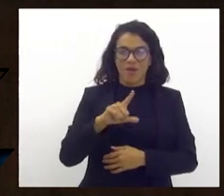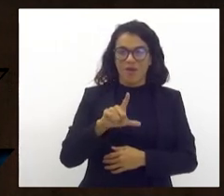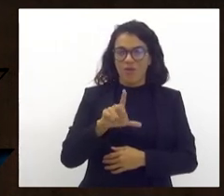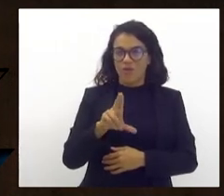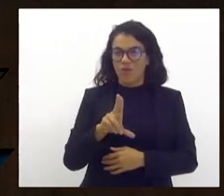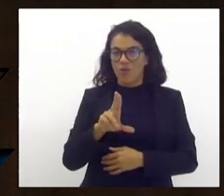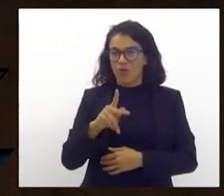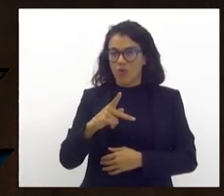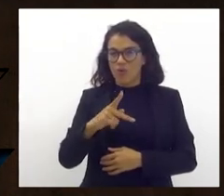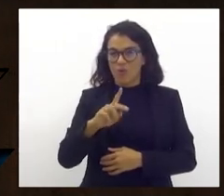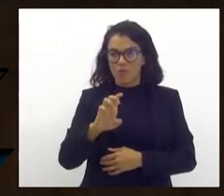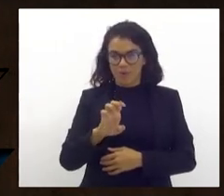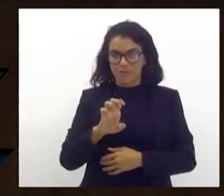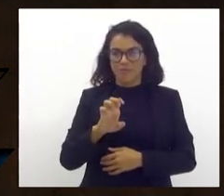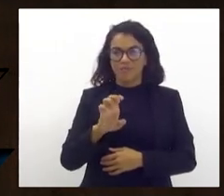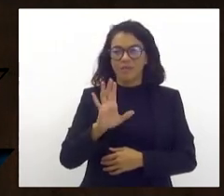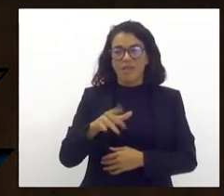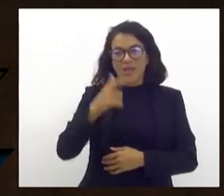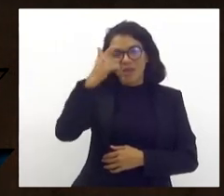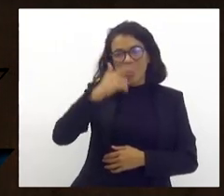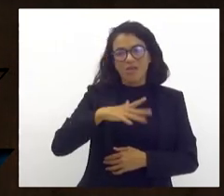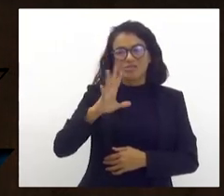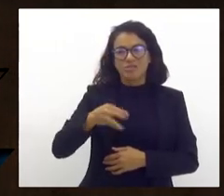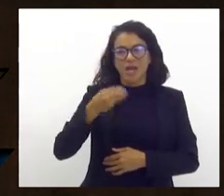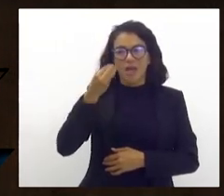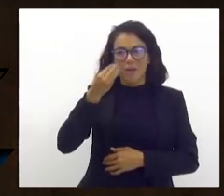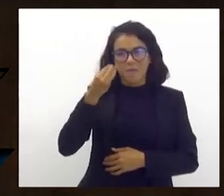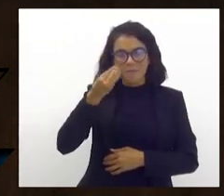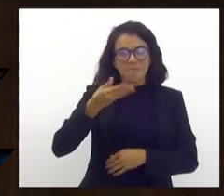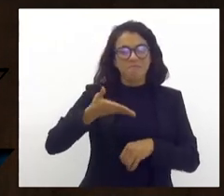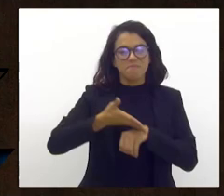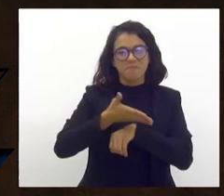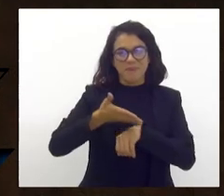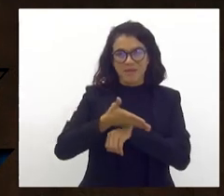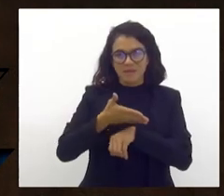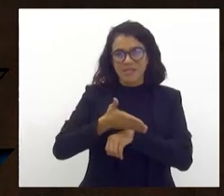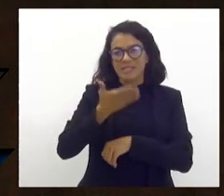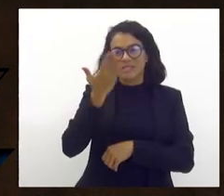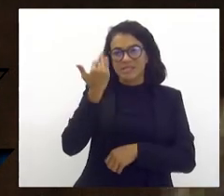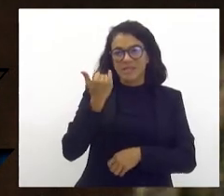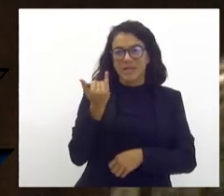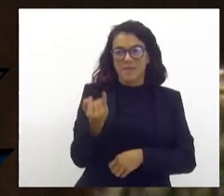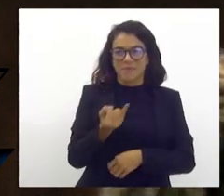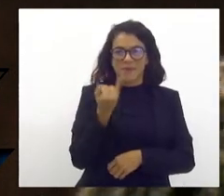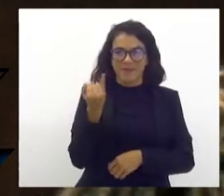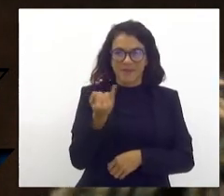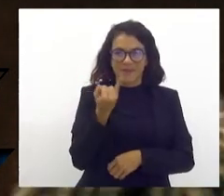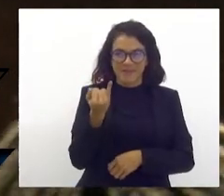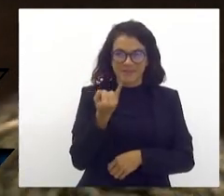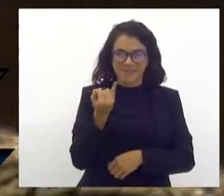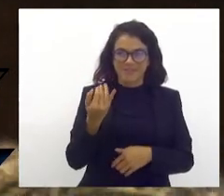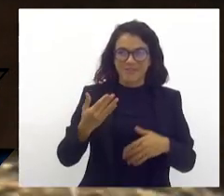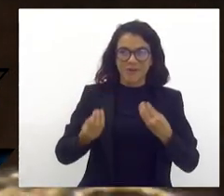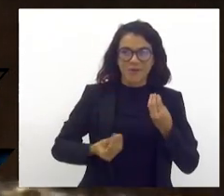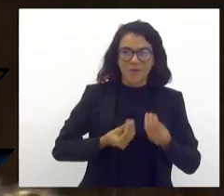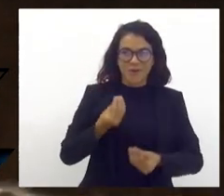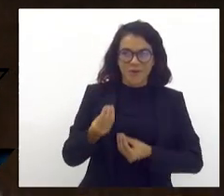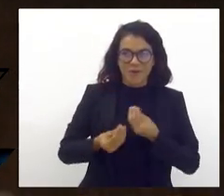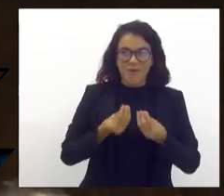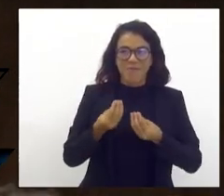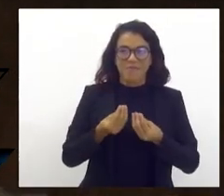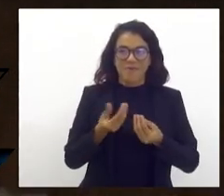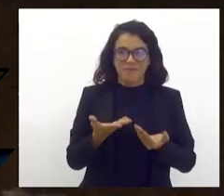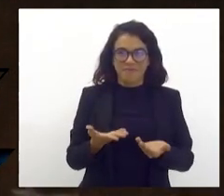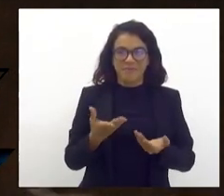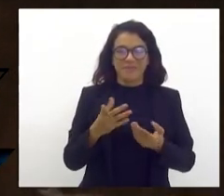já participei de várias FLUPs, sei a importância que é para dentro das favelas e